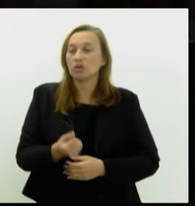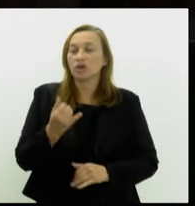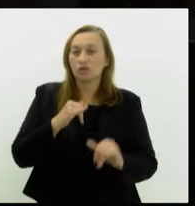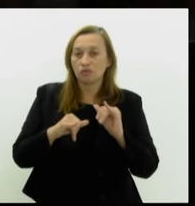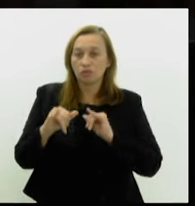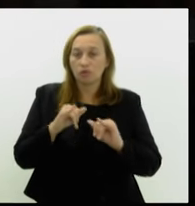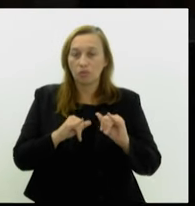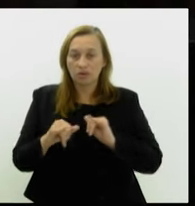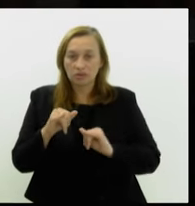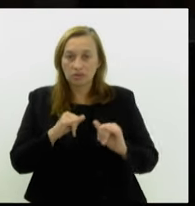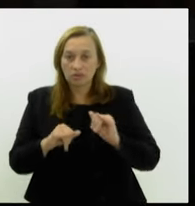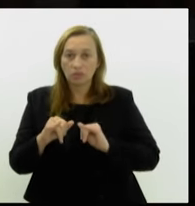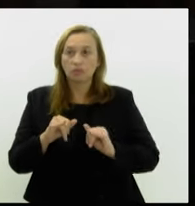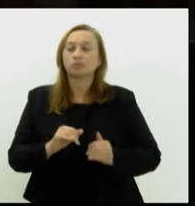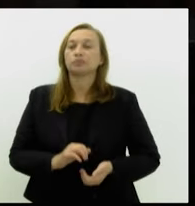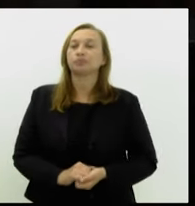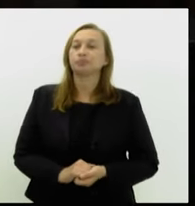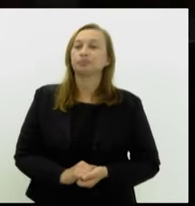informação, em